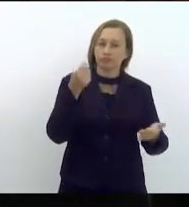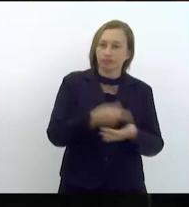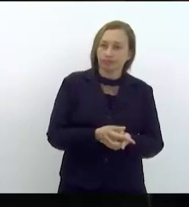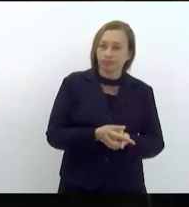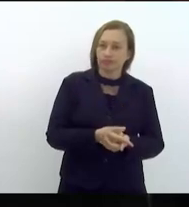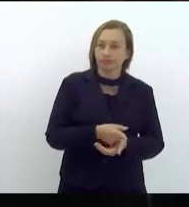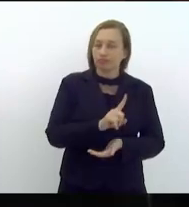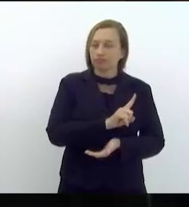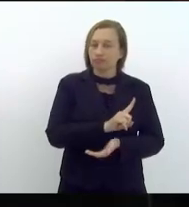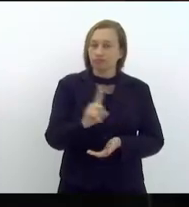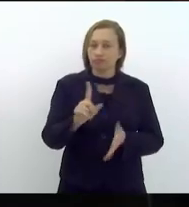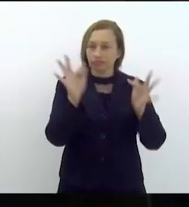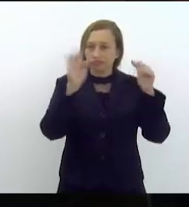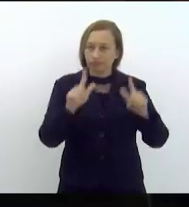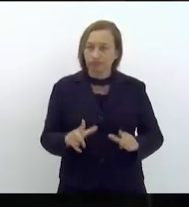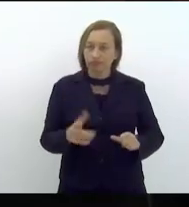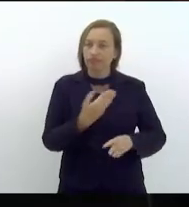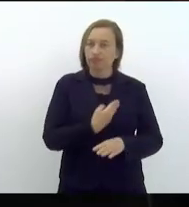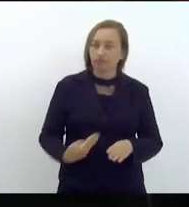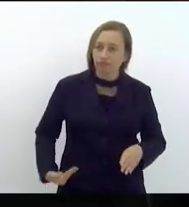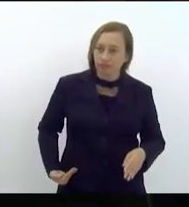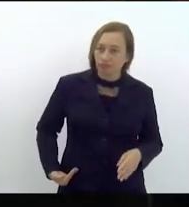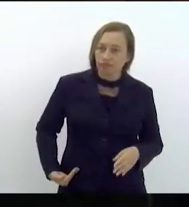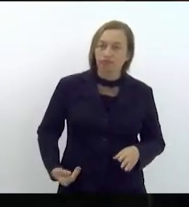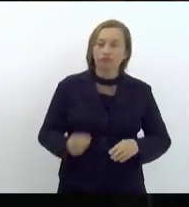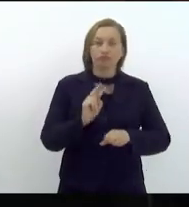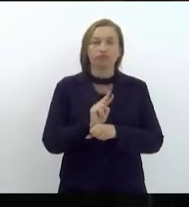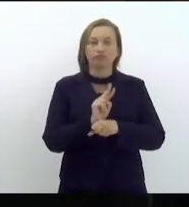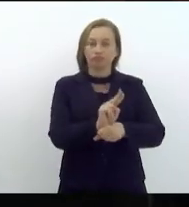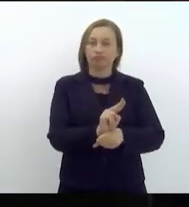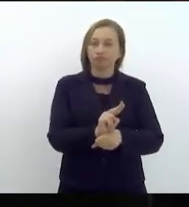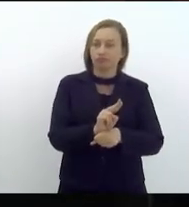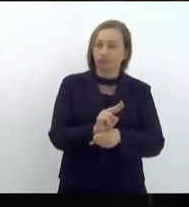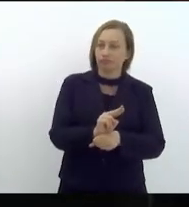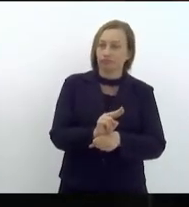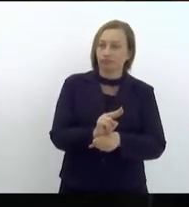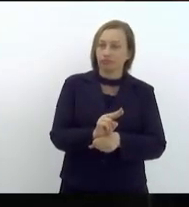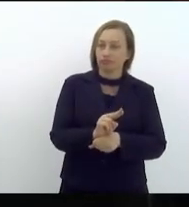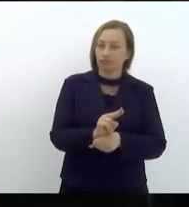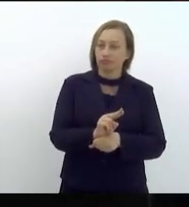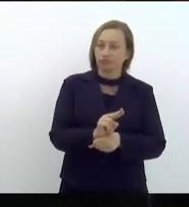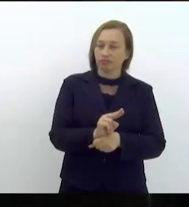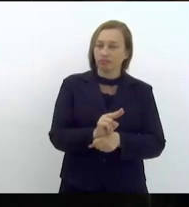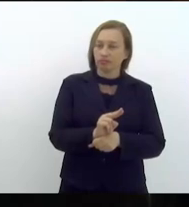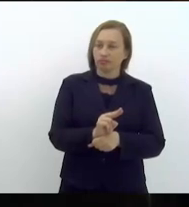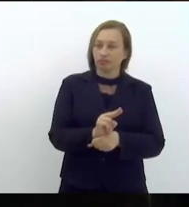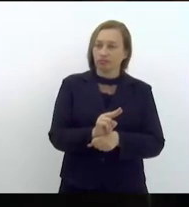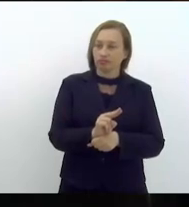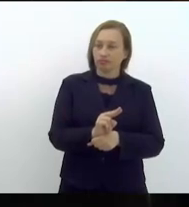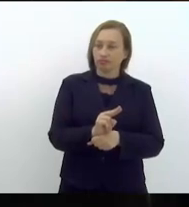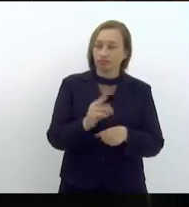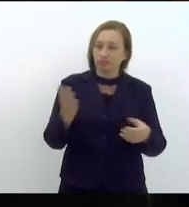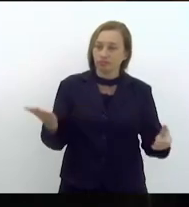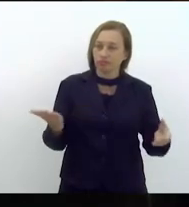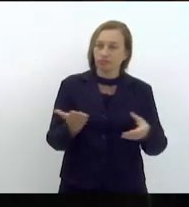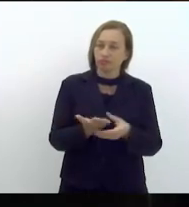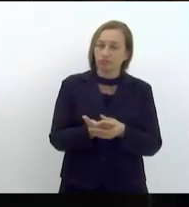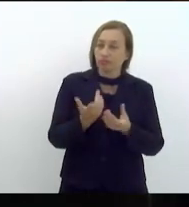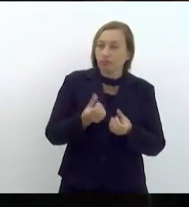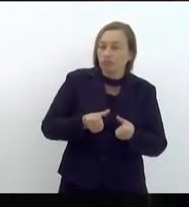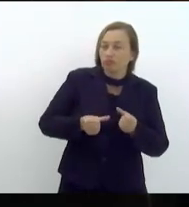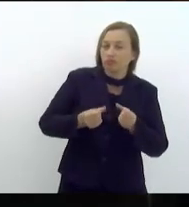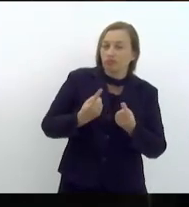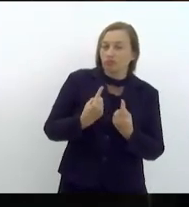satisfeito o governador foi na sua procuradoria e entrou com um recurso empetrou um recurso contra